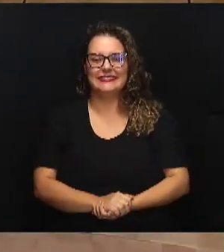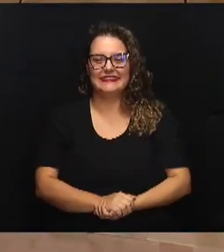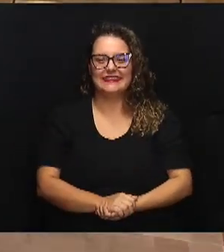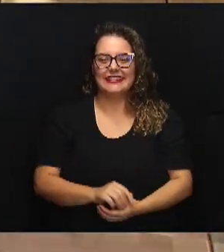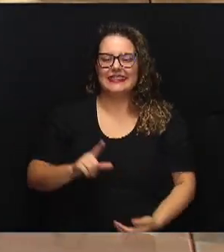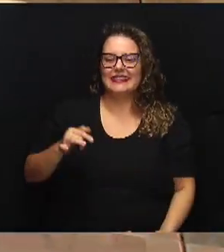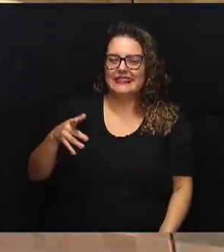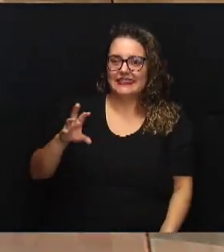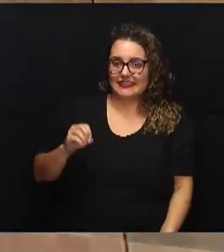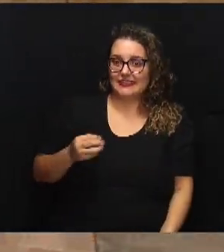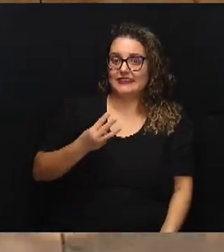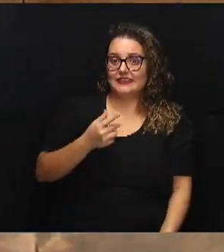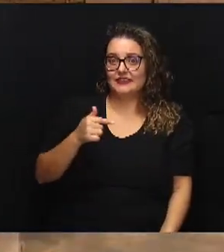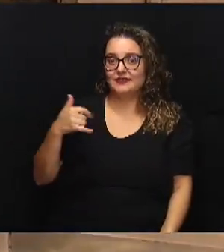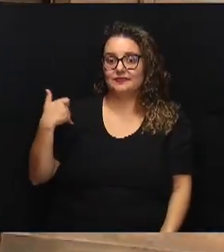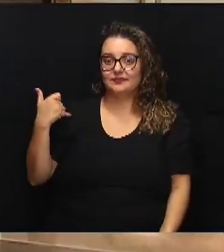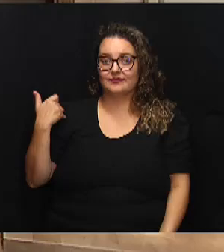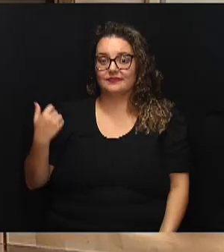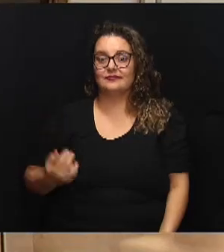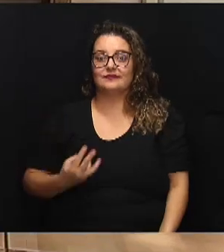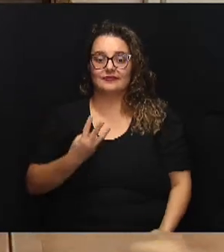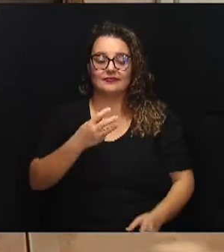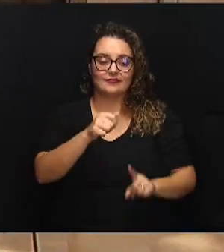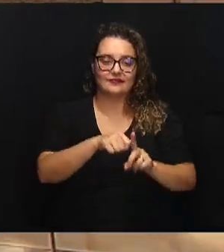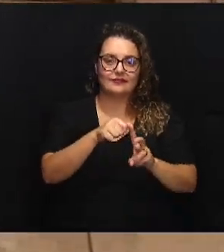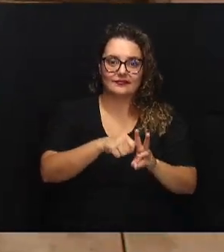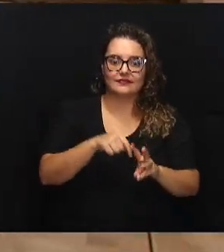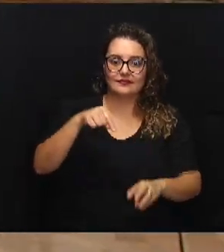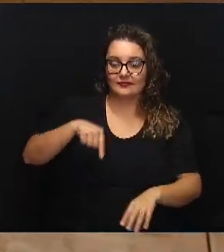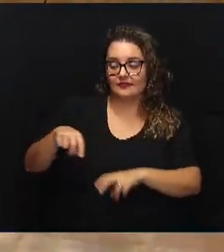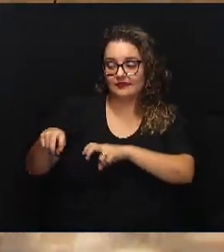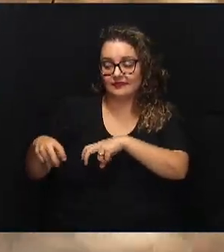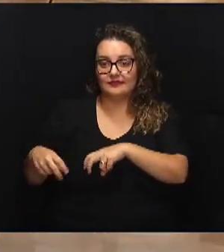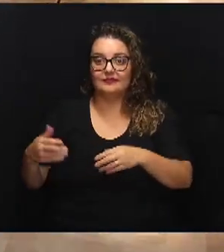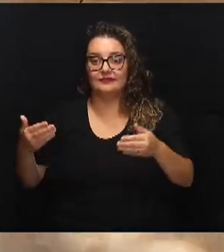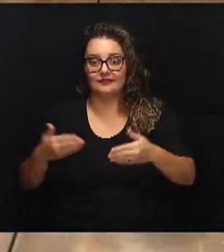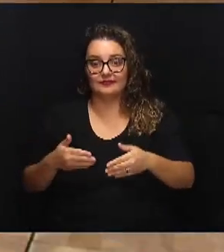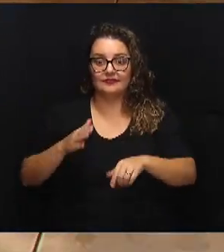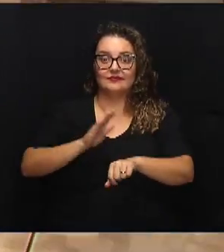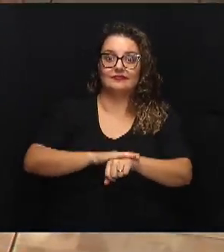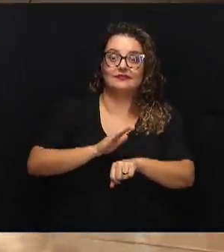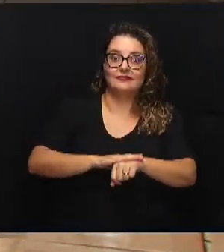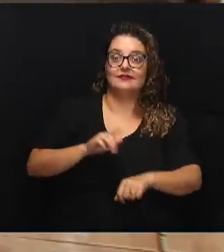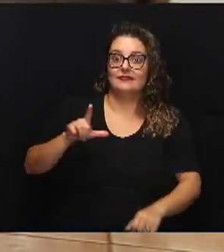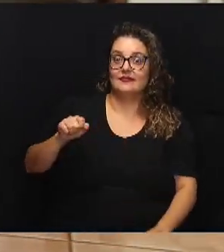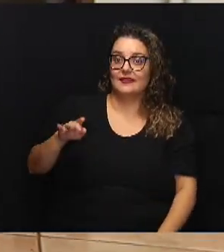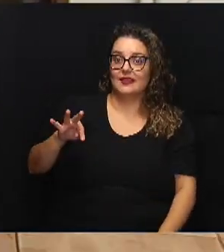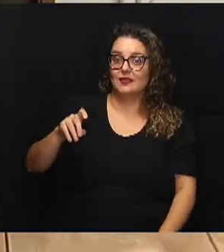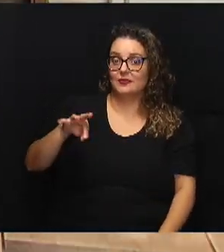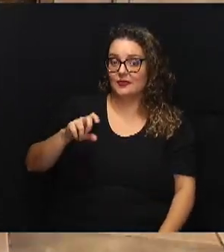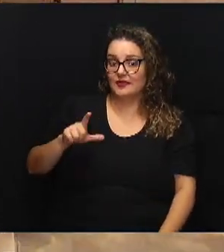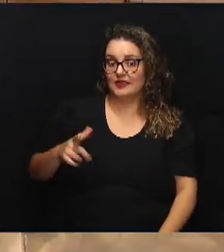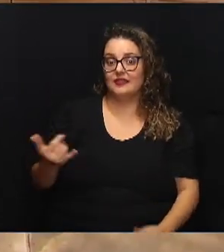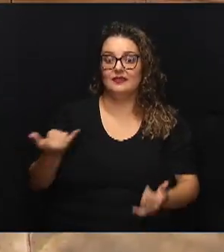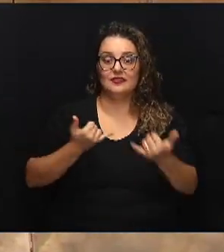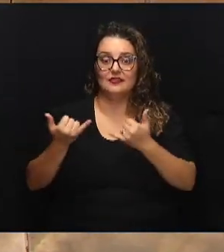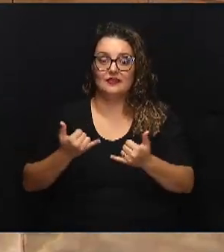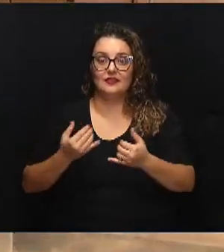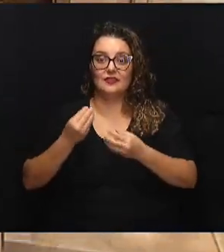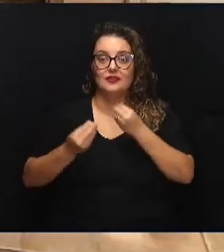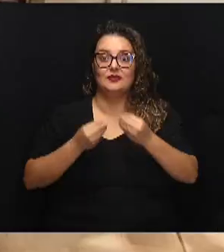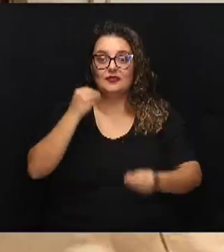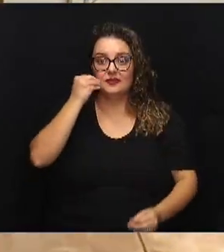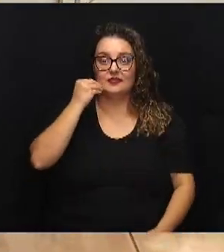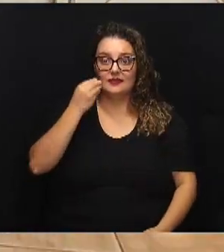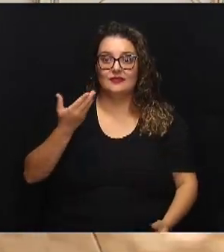Soares tem 37 anos, está 3 meses aqui no sítio e agora é hora da atividade laboral. E ele vai contar pra gente como é que está sendo a experiência dele